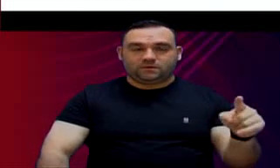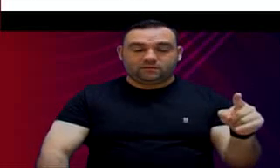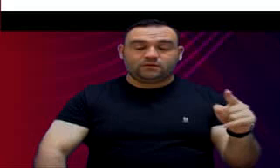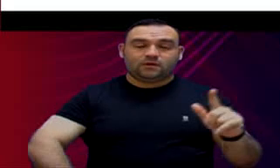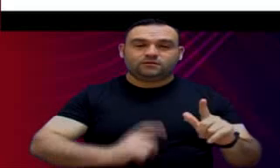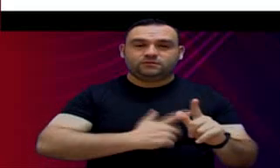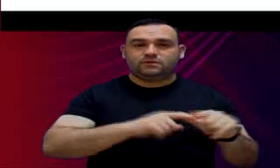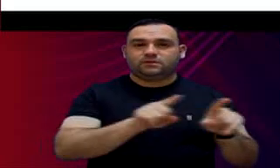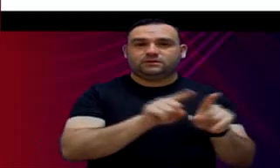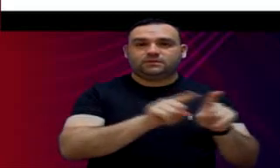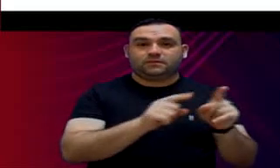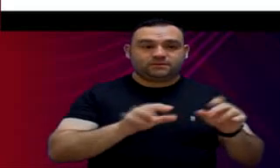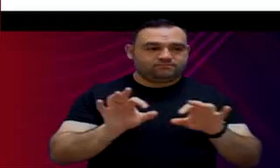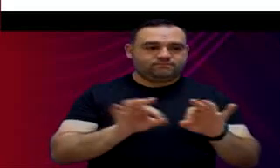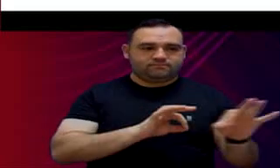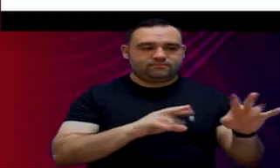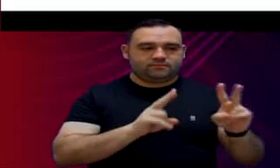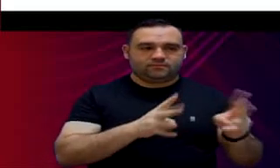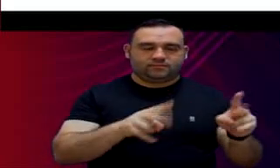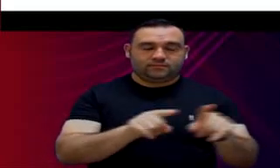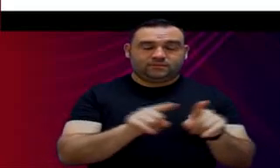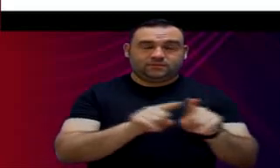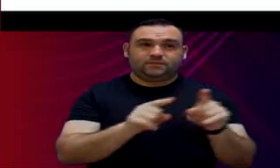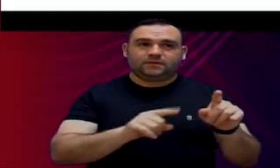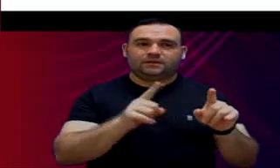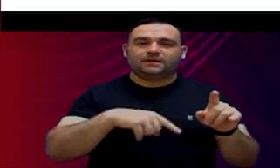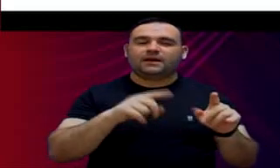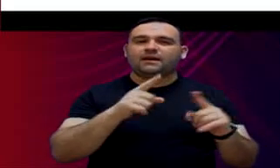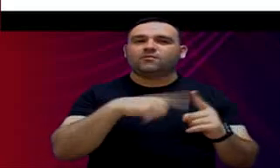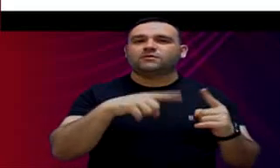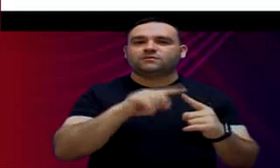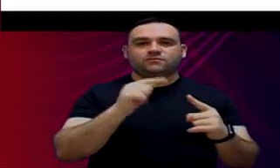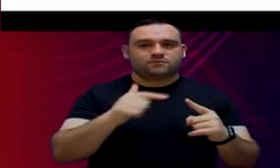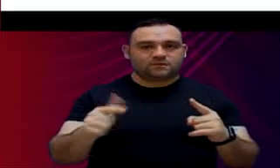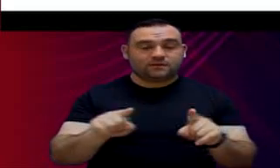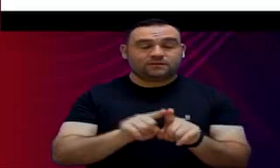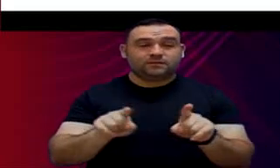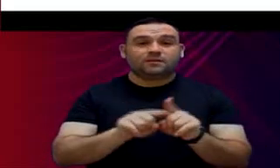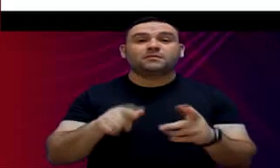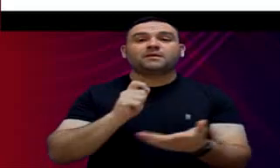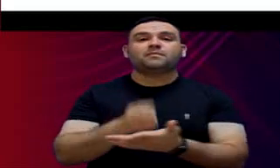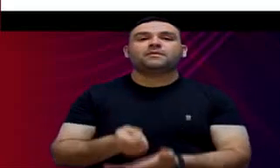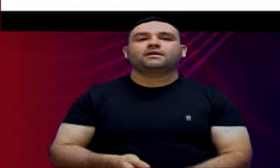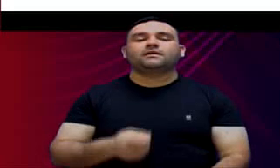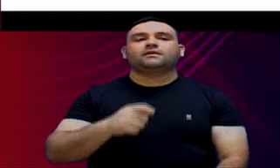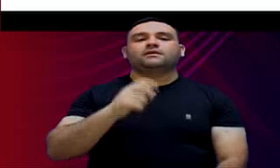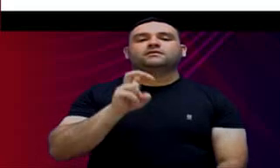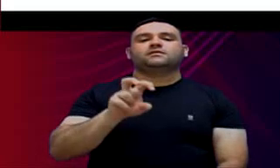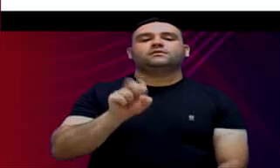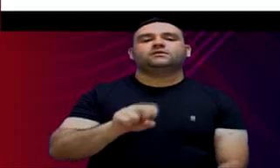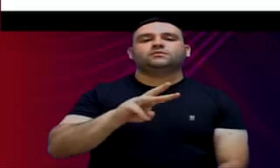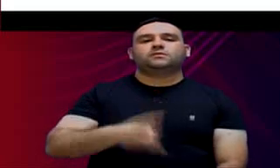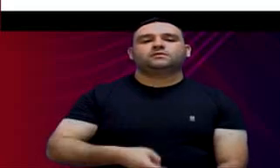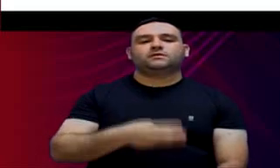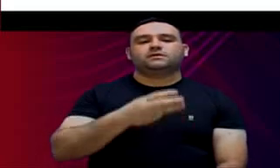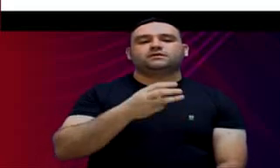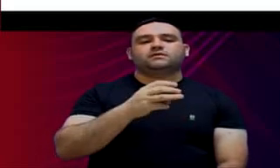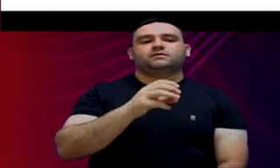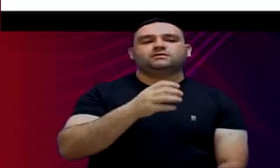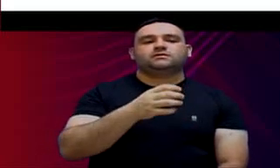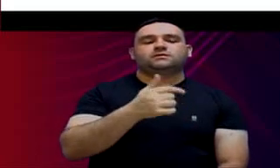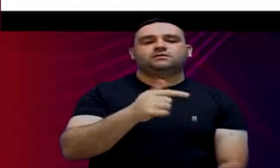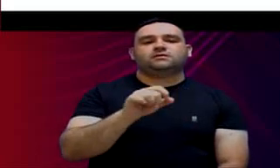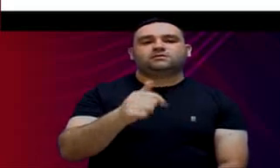despesa também de caráter continuado a unidade de medida e metafísica não há pagamento de pensionista 58 milhões e 707